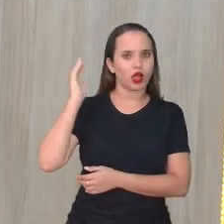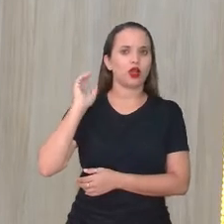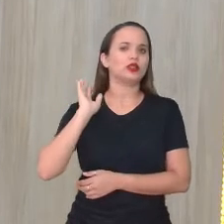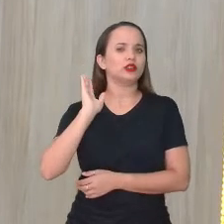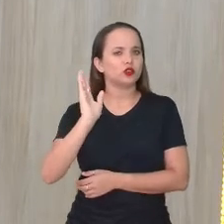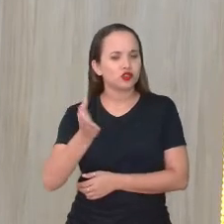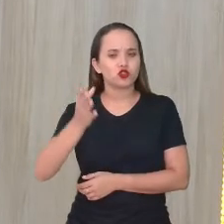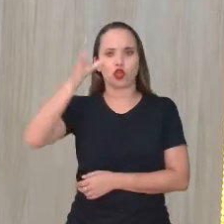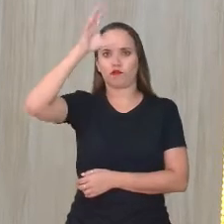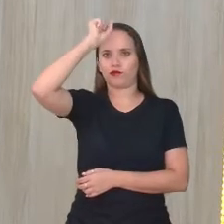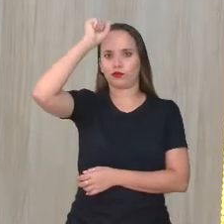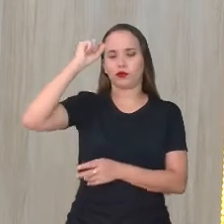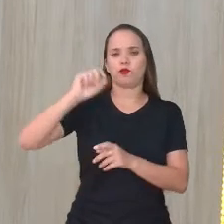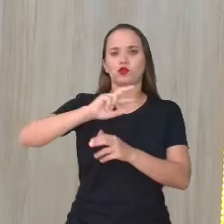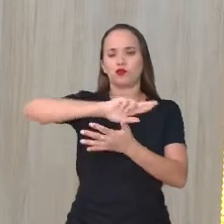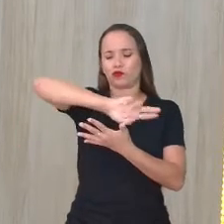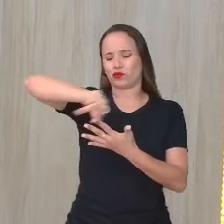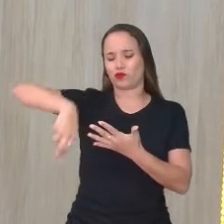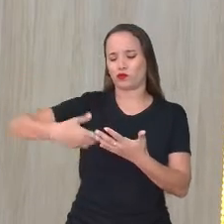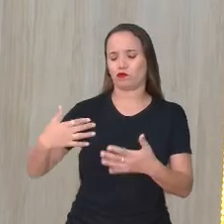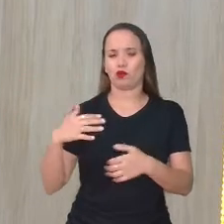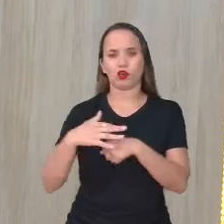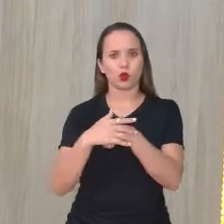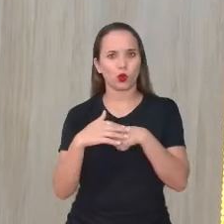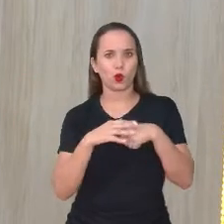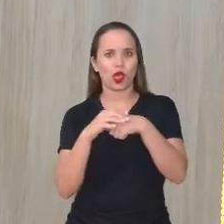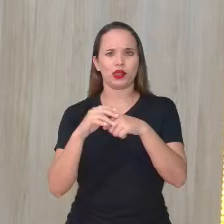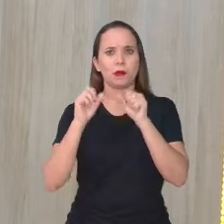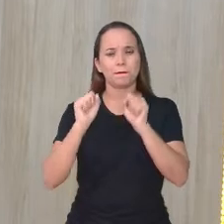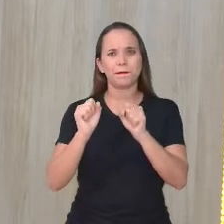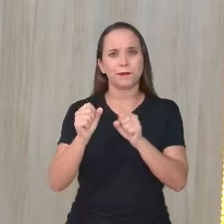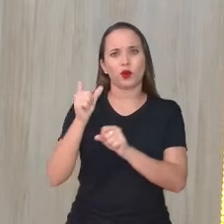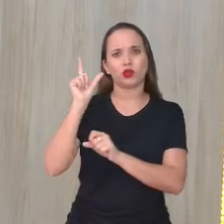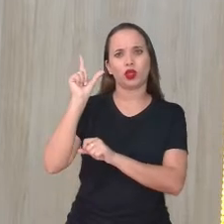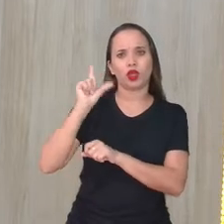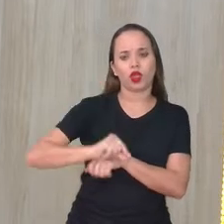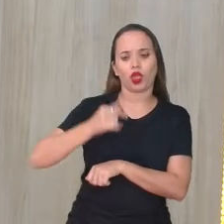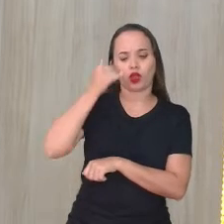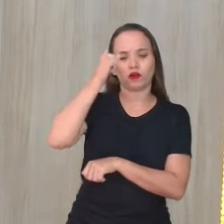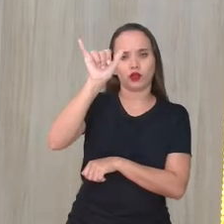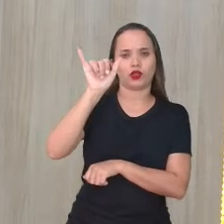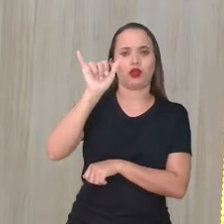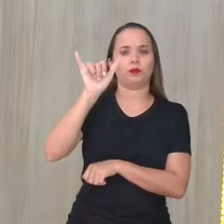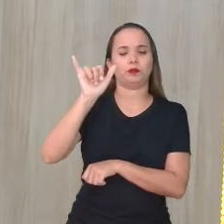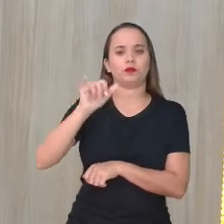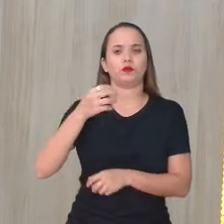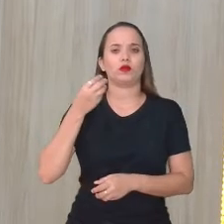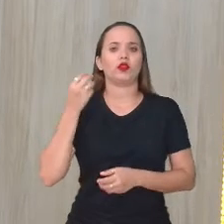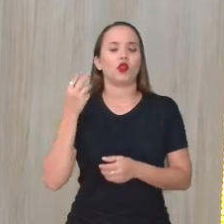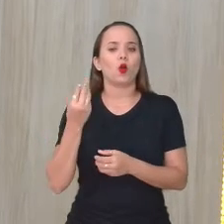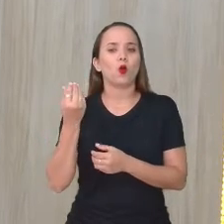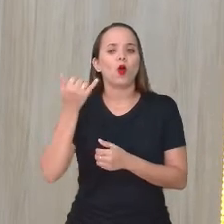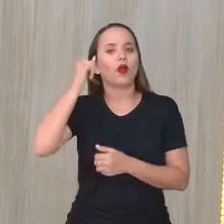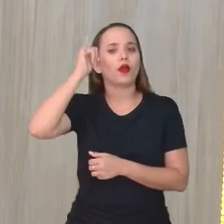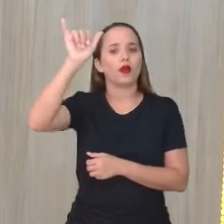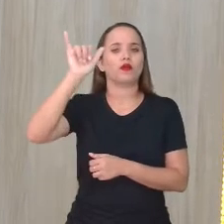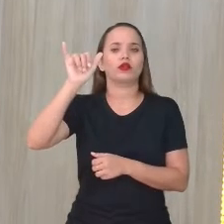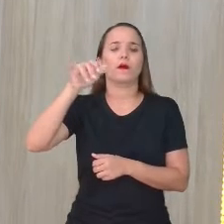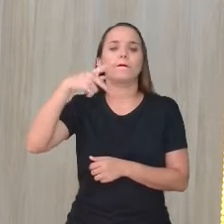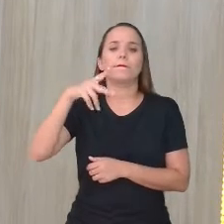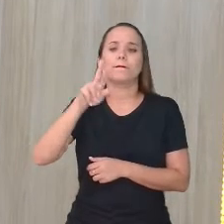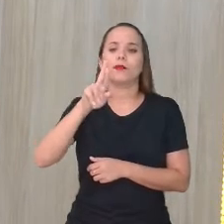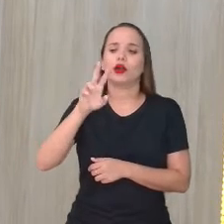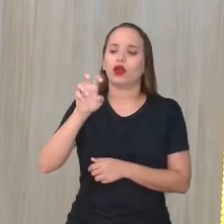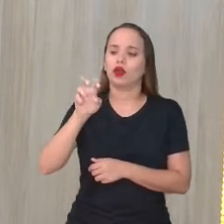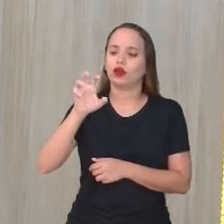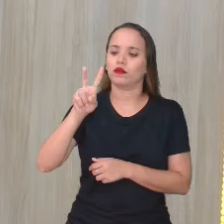várias doenças elas podem ser evitadas ou amenizadas com a prevenção delas. E a prevenção dela